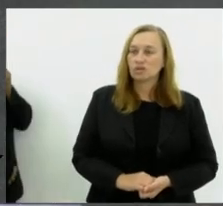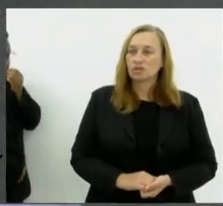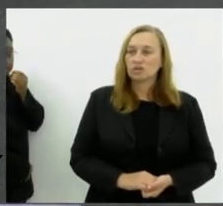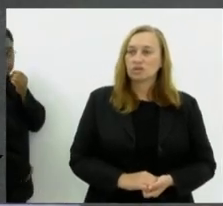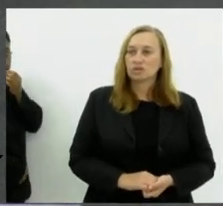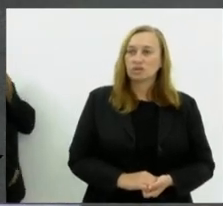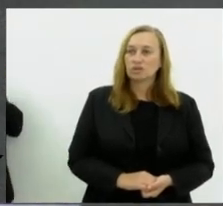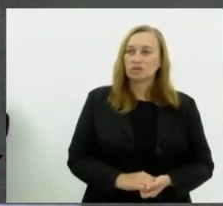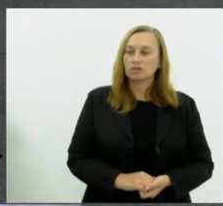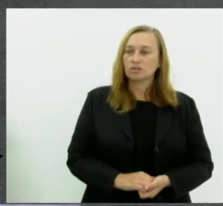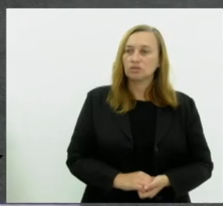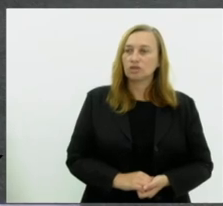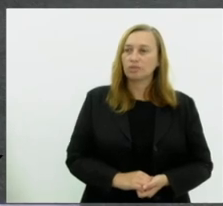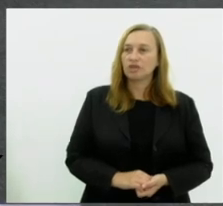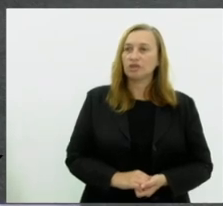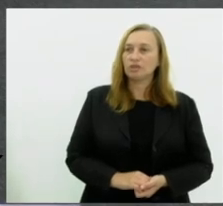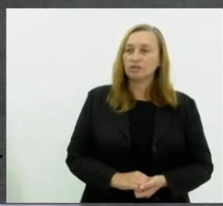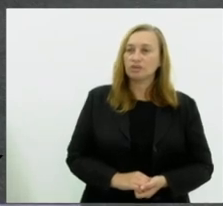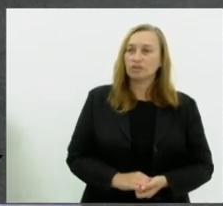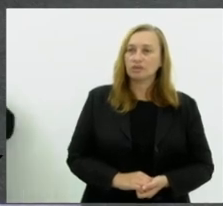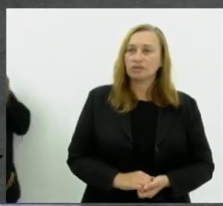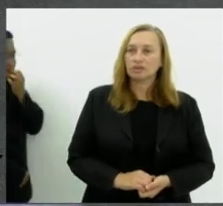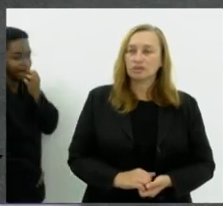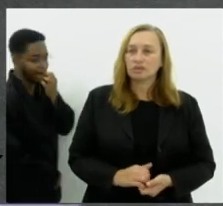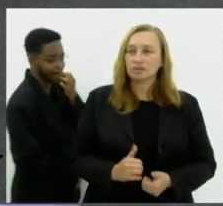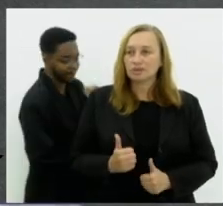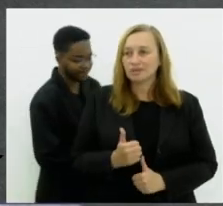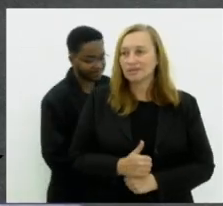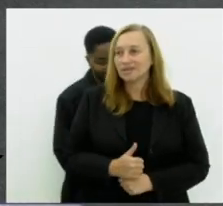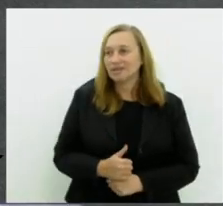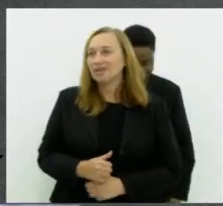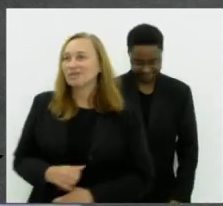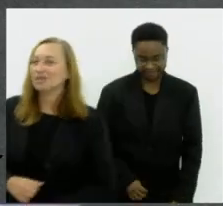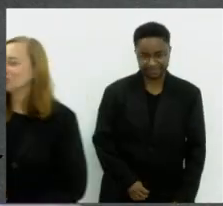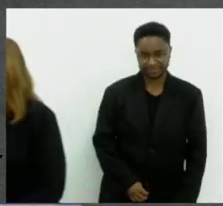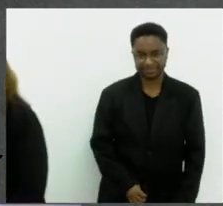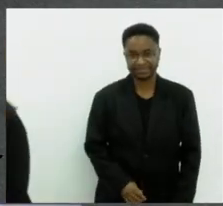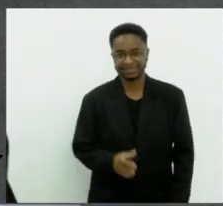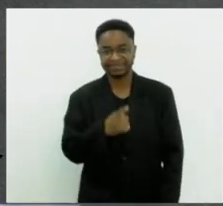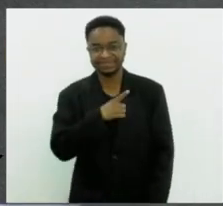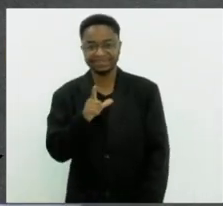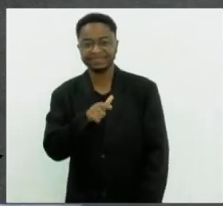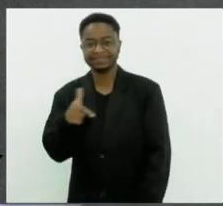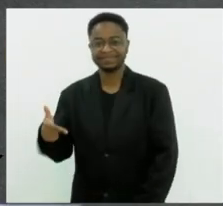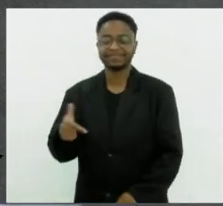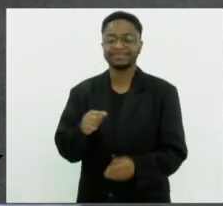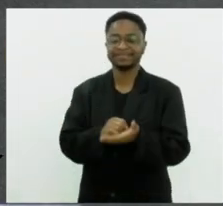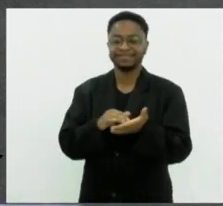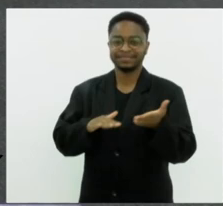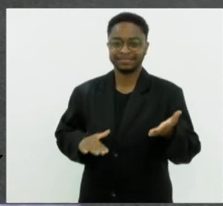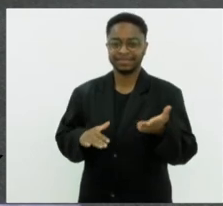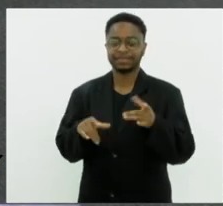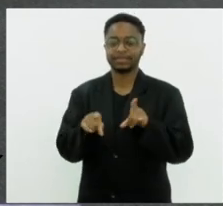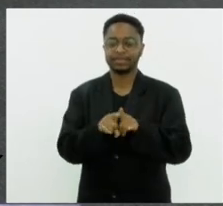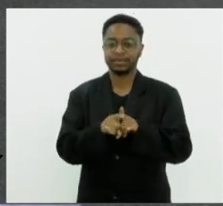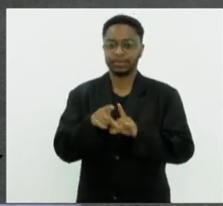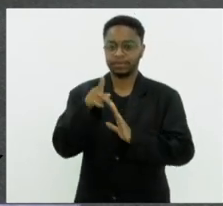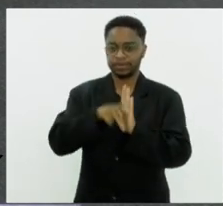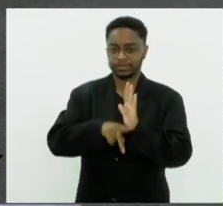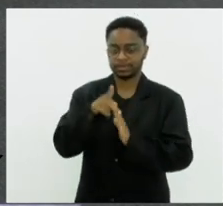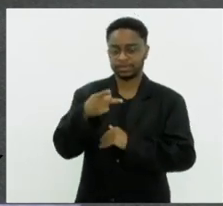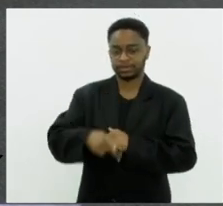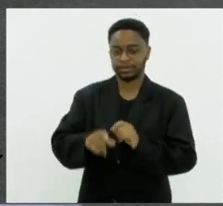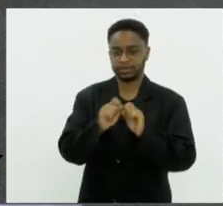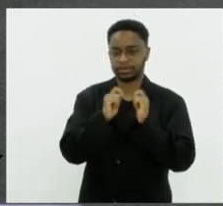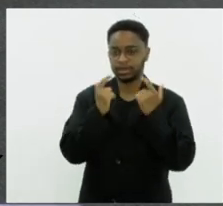mandato vem atuando bastante na proteção animal. Já tivemos outras atividades e outros projetos aqui nesta Casa